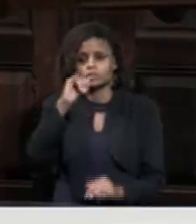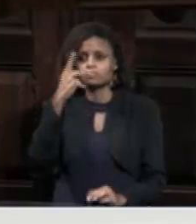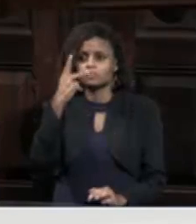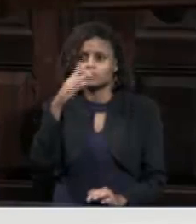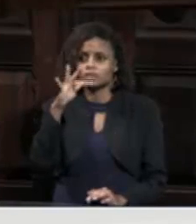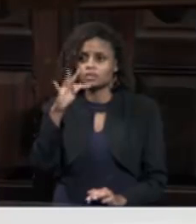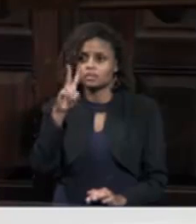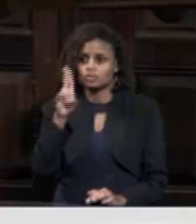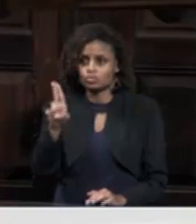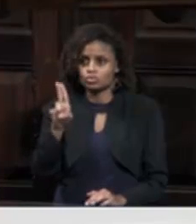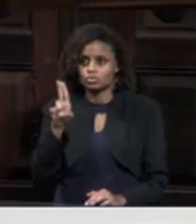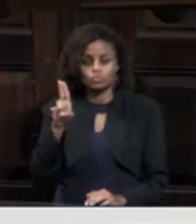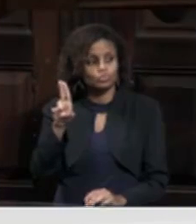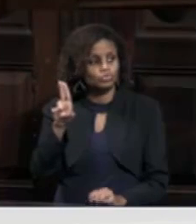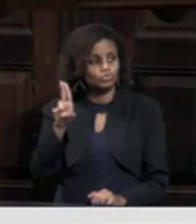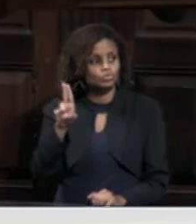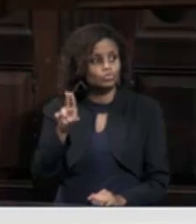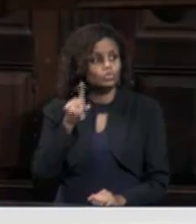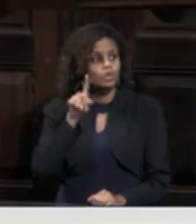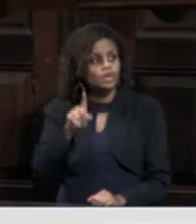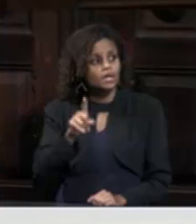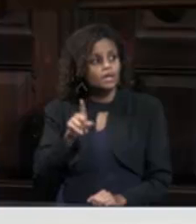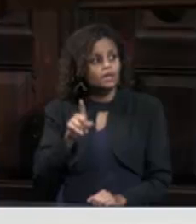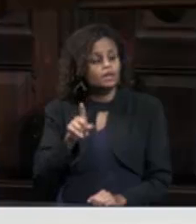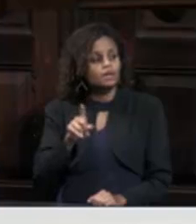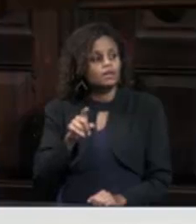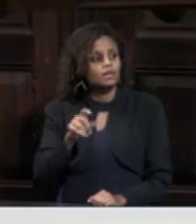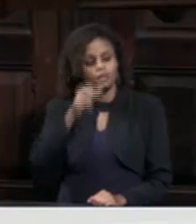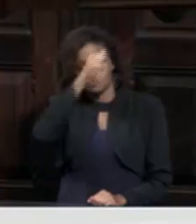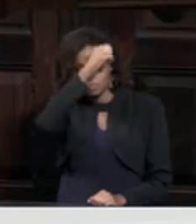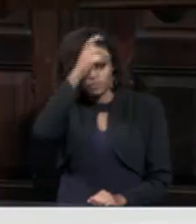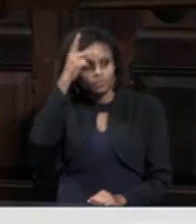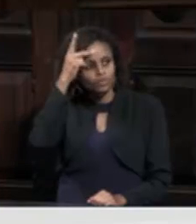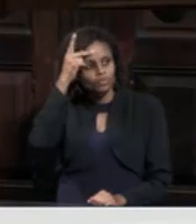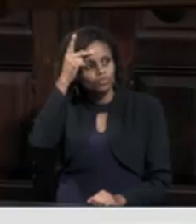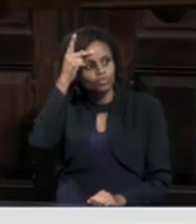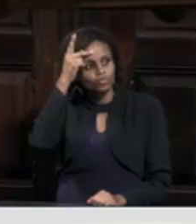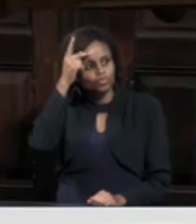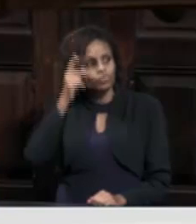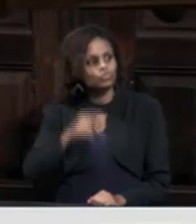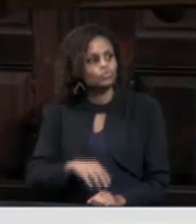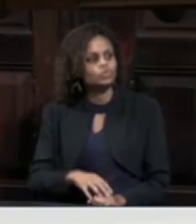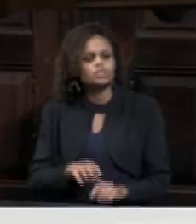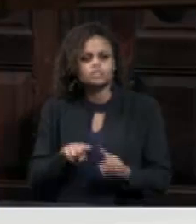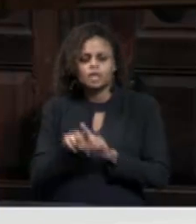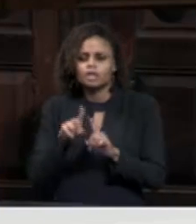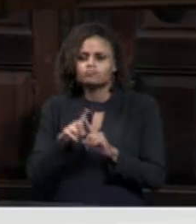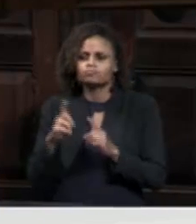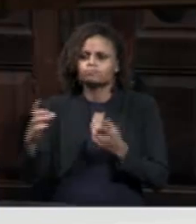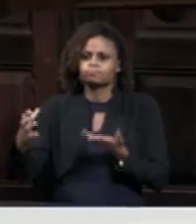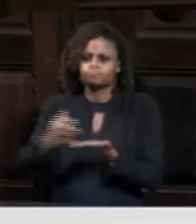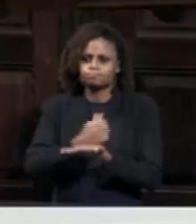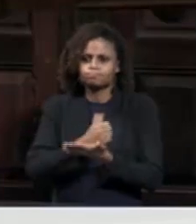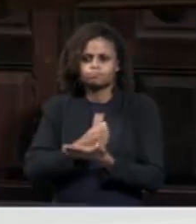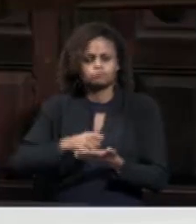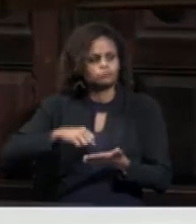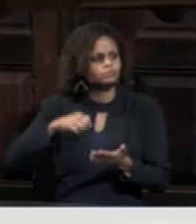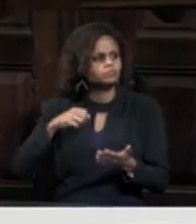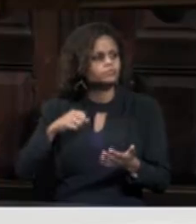prefeitura está espoliando os mais pobres